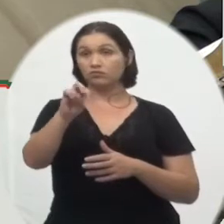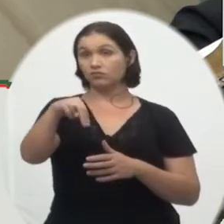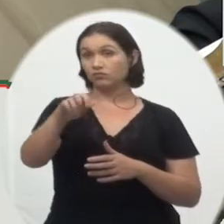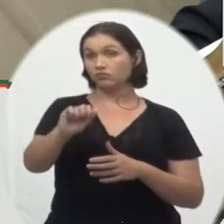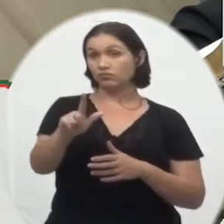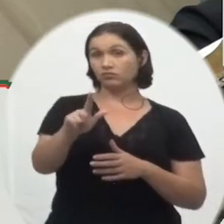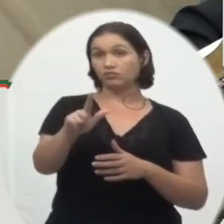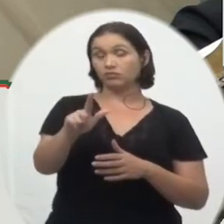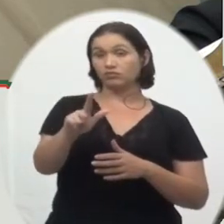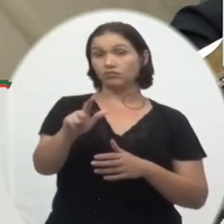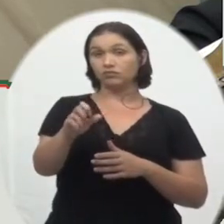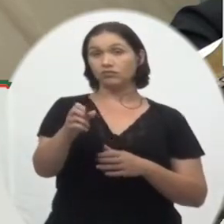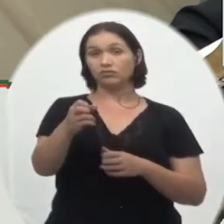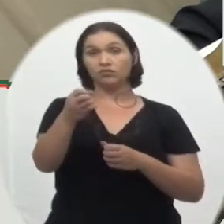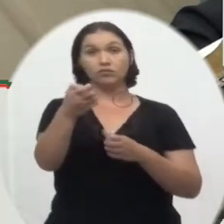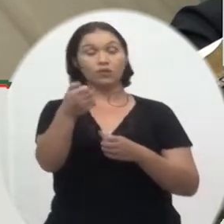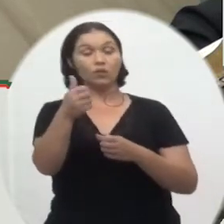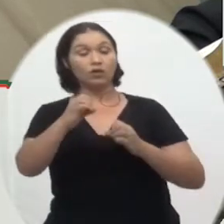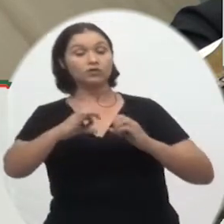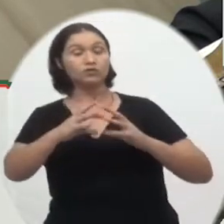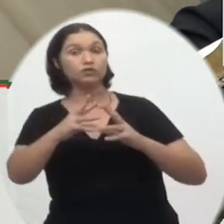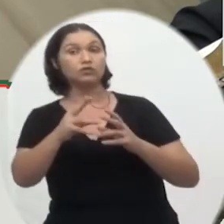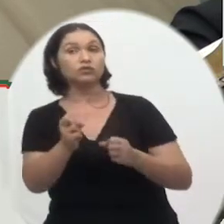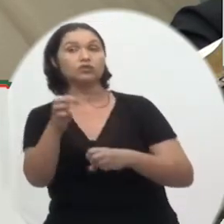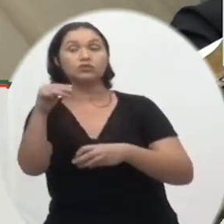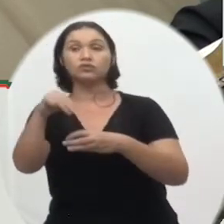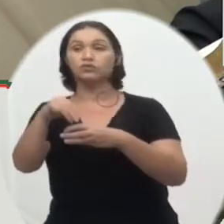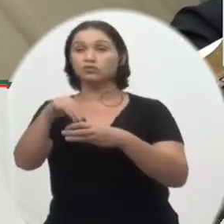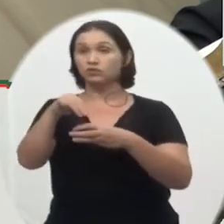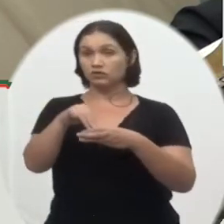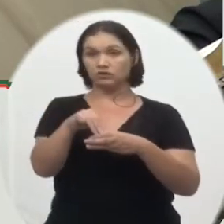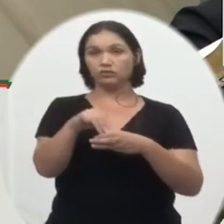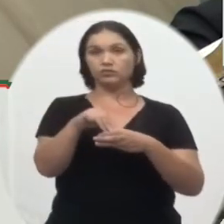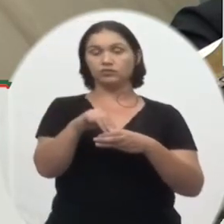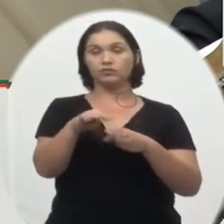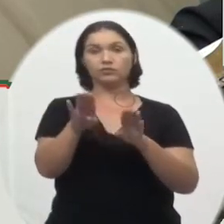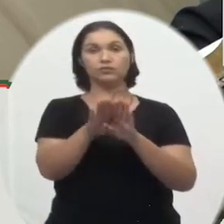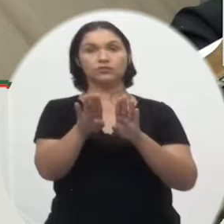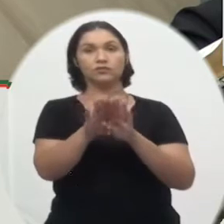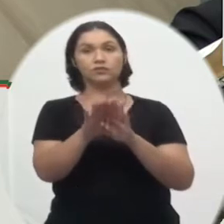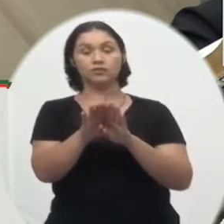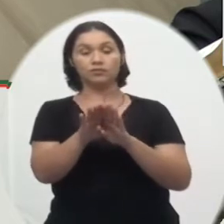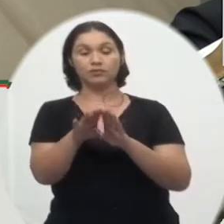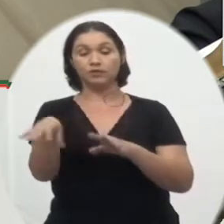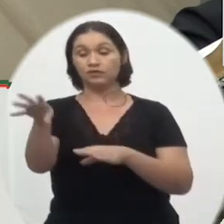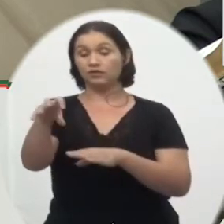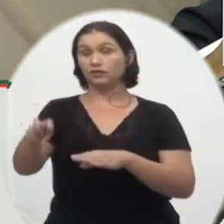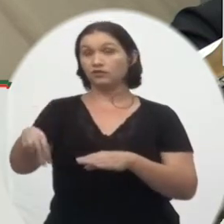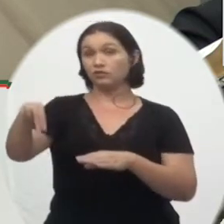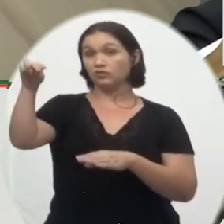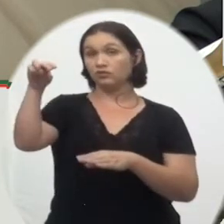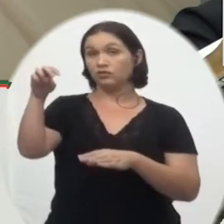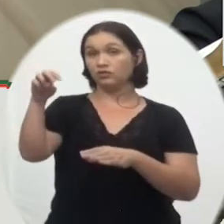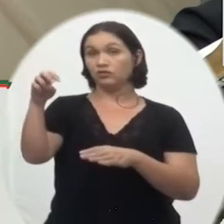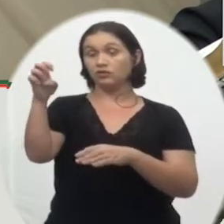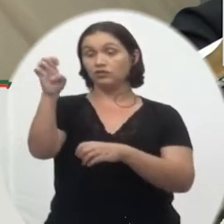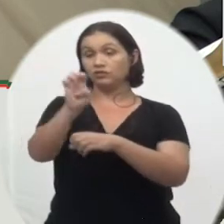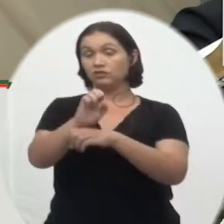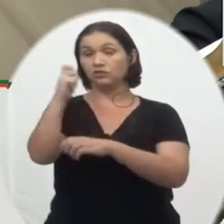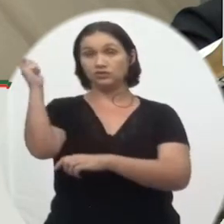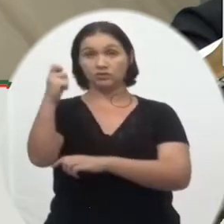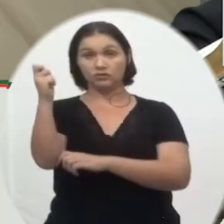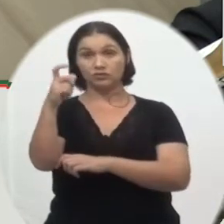do litoral da região sul e extremo sul de Santa Catarina, bem como a região norte do estado do Rio Grande do Sul, nas